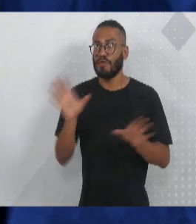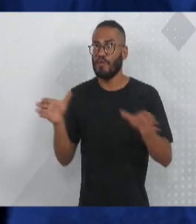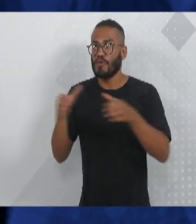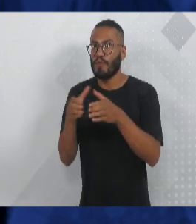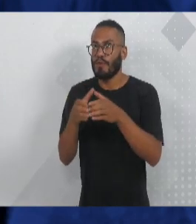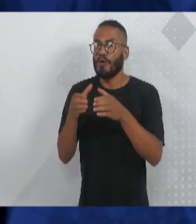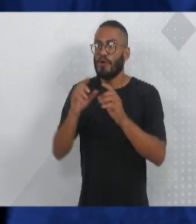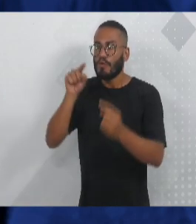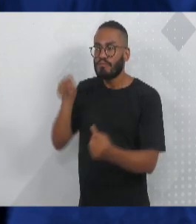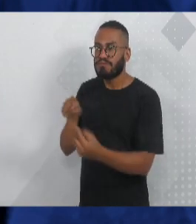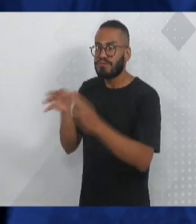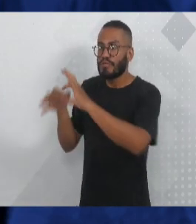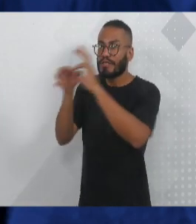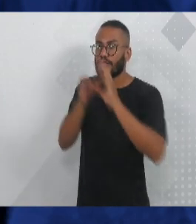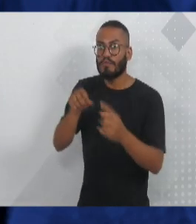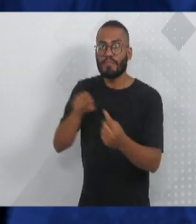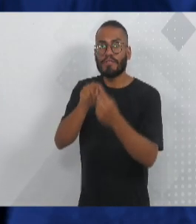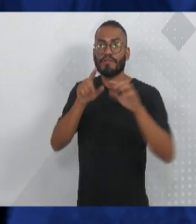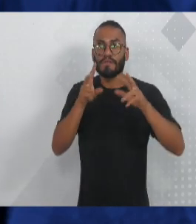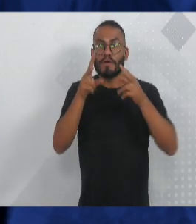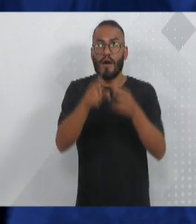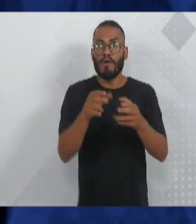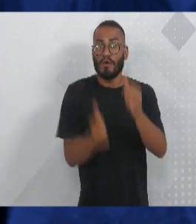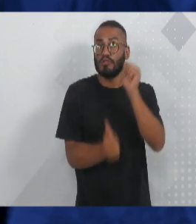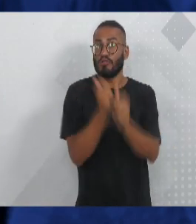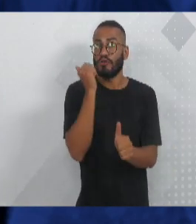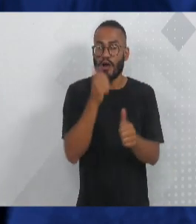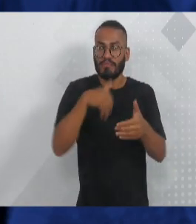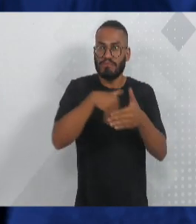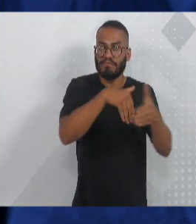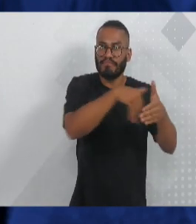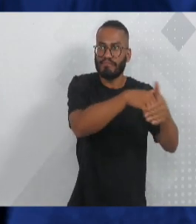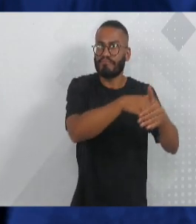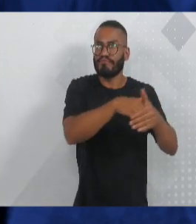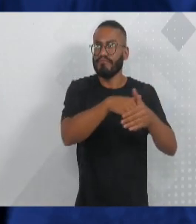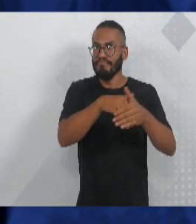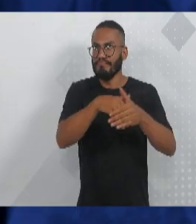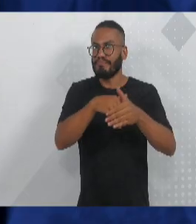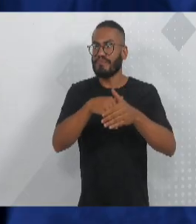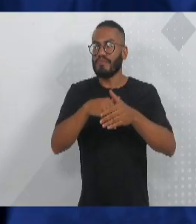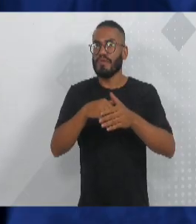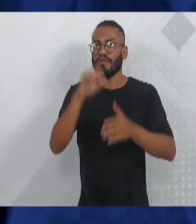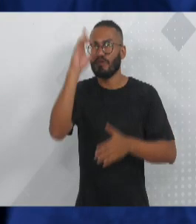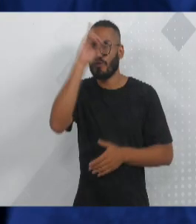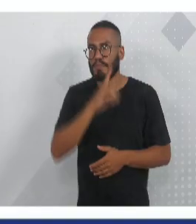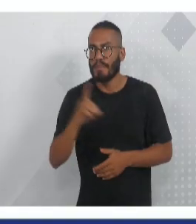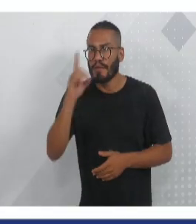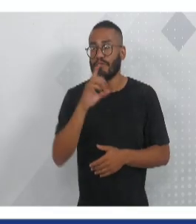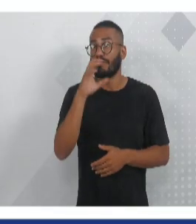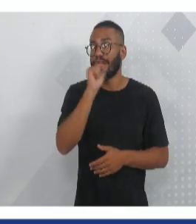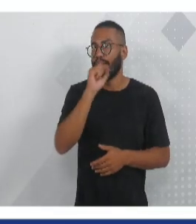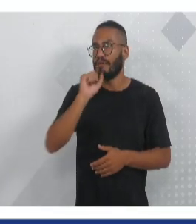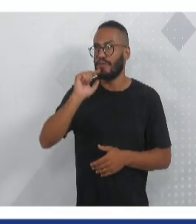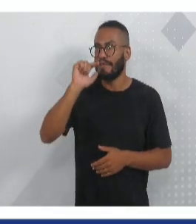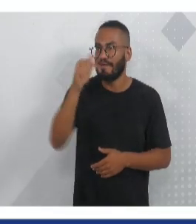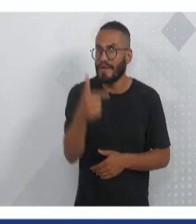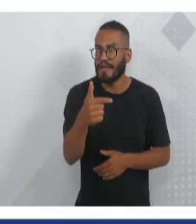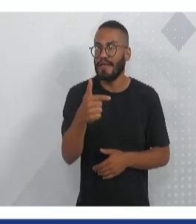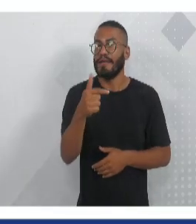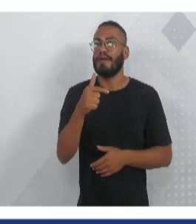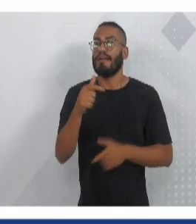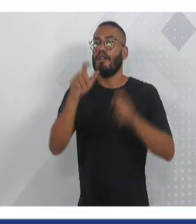só treinar tem que ir paraa competição são jogos eh que foram feito no Grêmio de pzinha domingo Ah sábado que vem aliás vai ser feito no